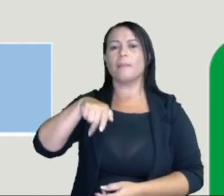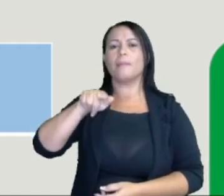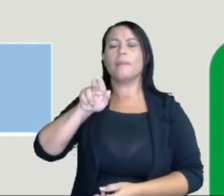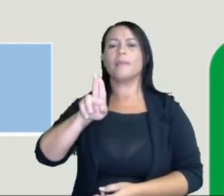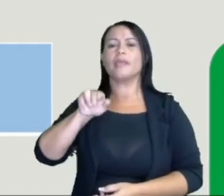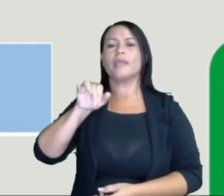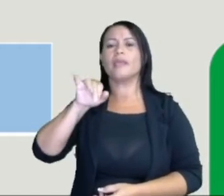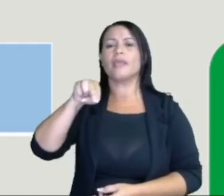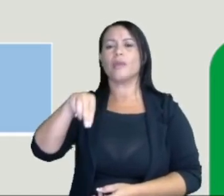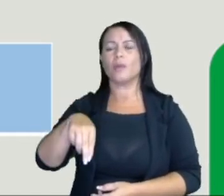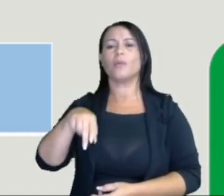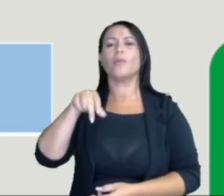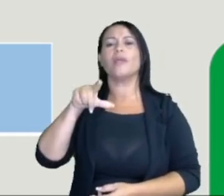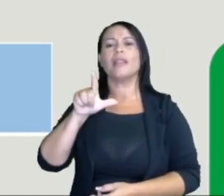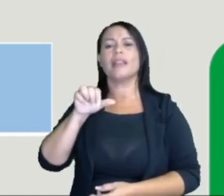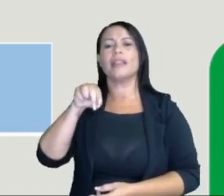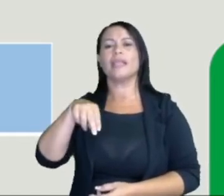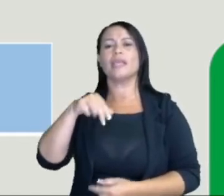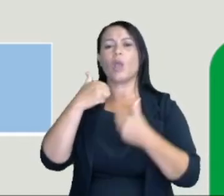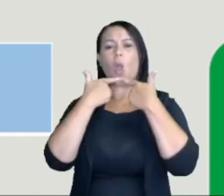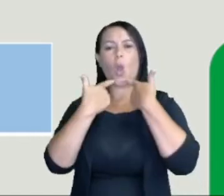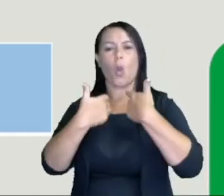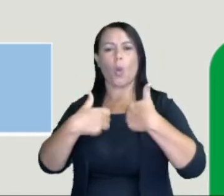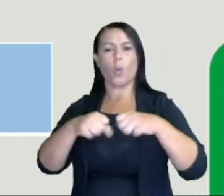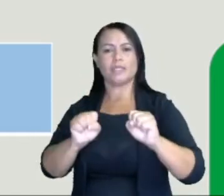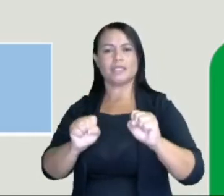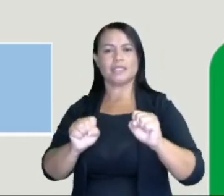Pinguino, linguística, então...